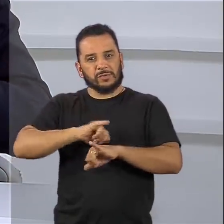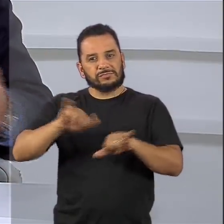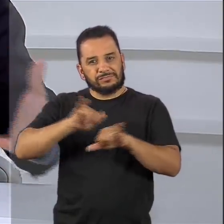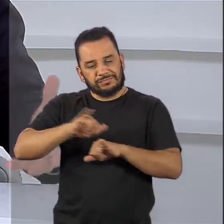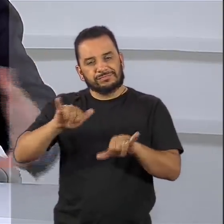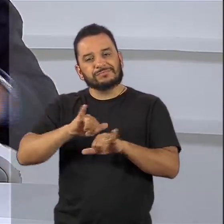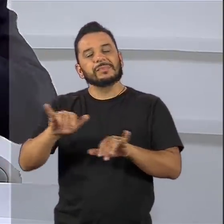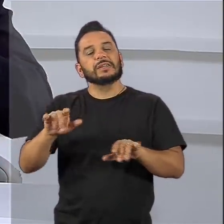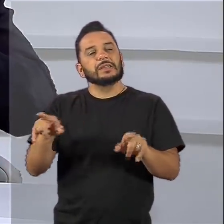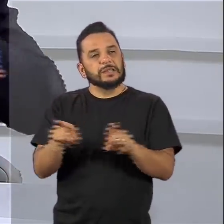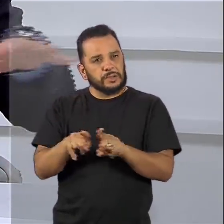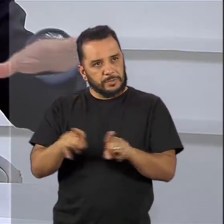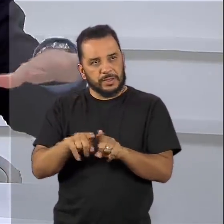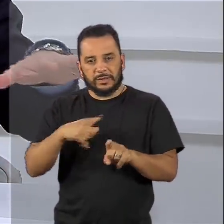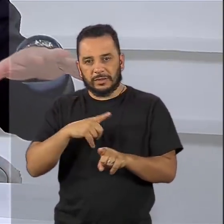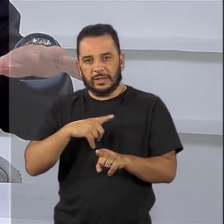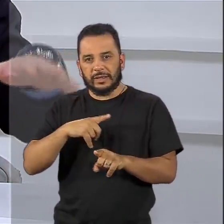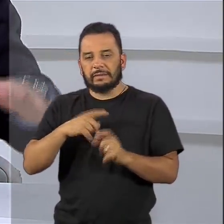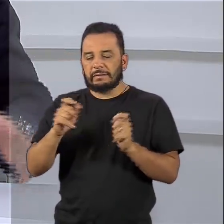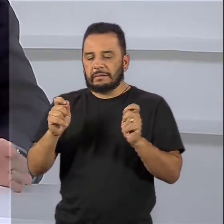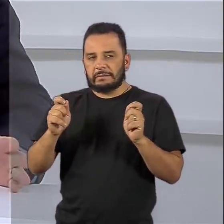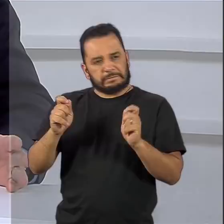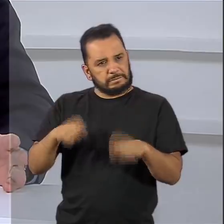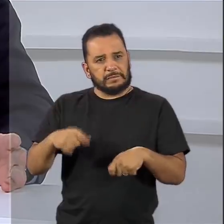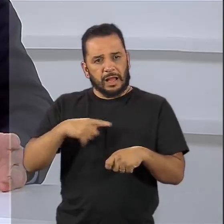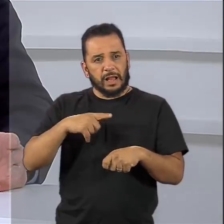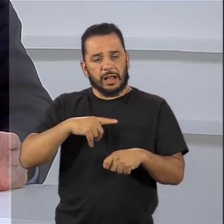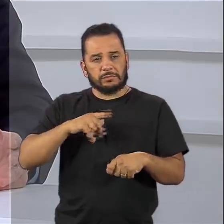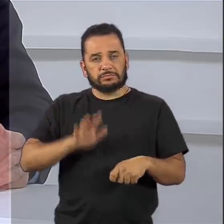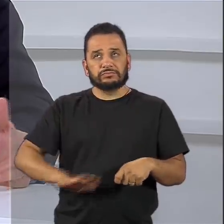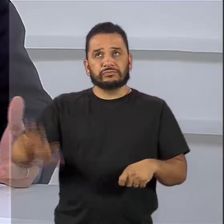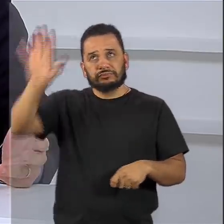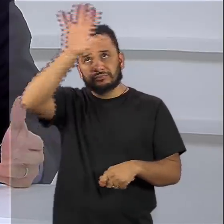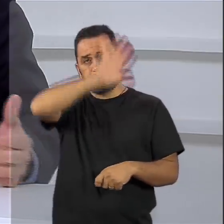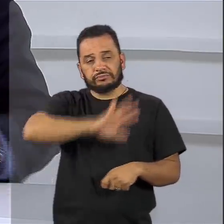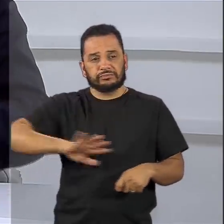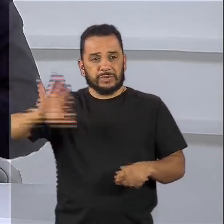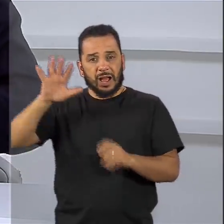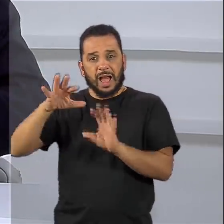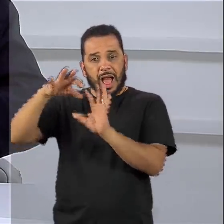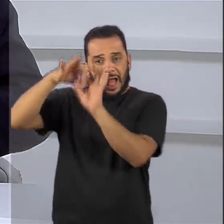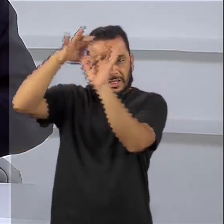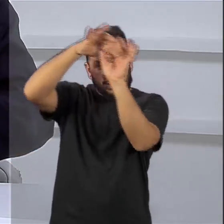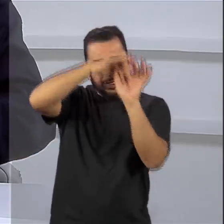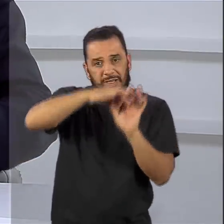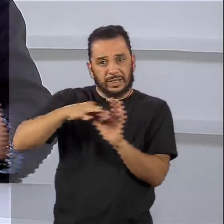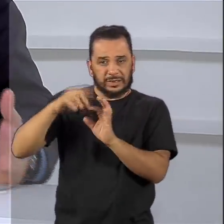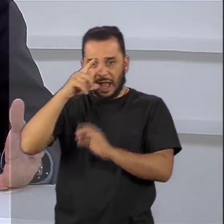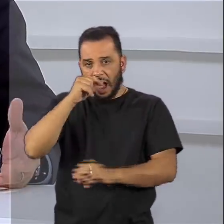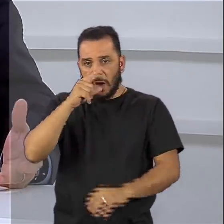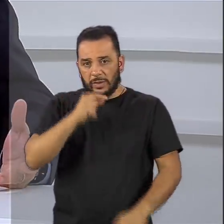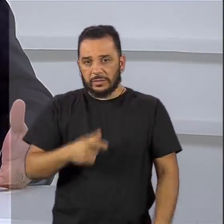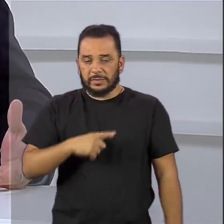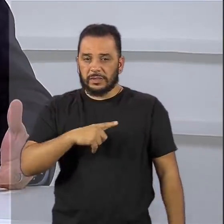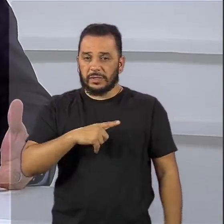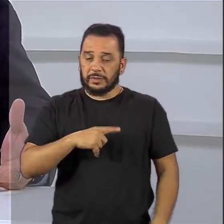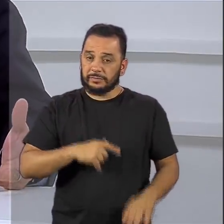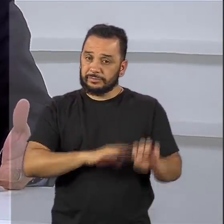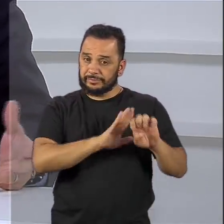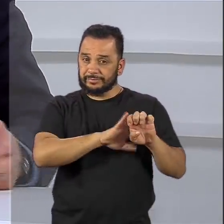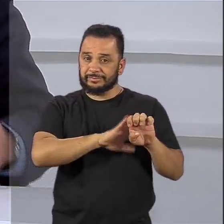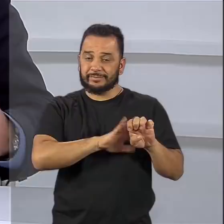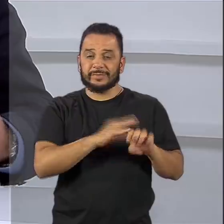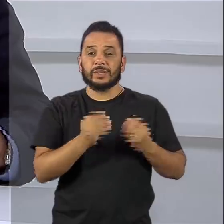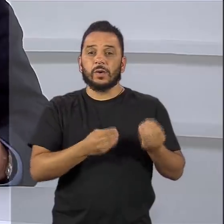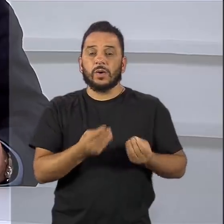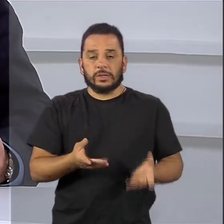partidária, mais espraiamento pelo país por conta de todas as alianças, o que, a meu ver, lhe facilita. E no campo da esquerda, né,